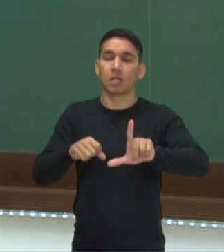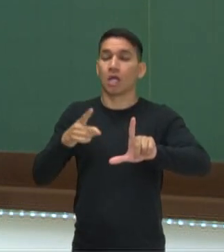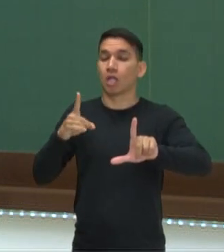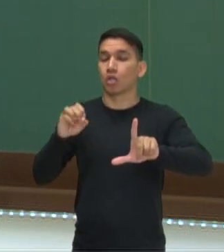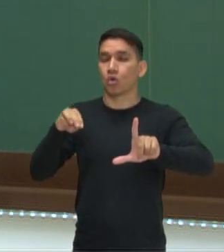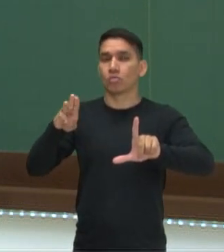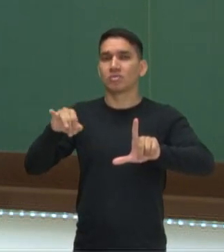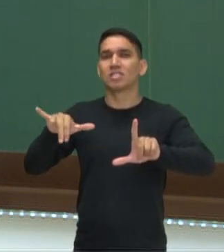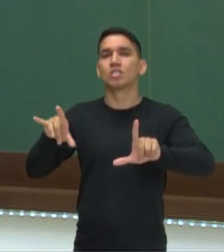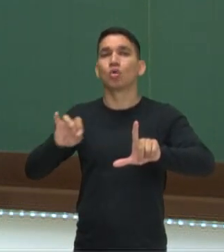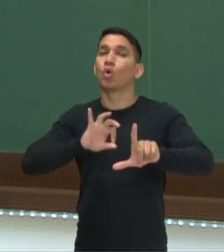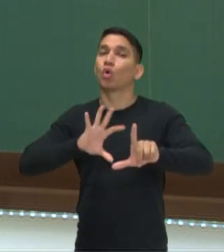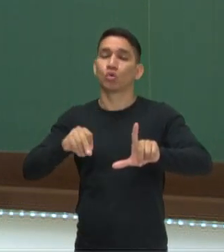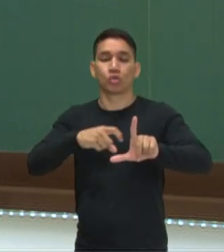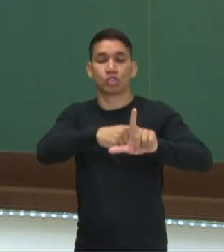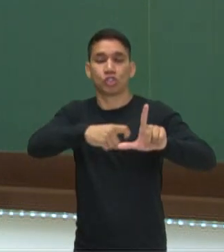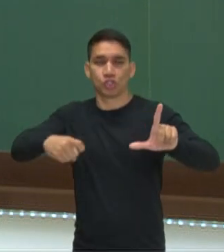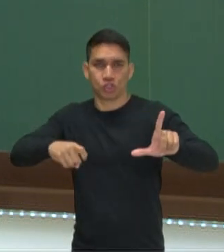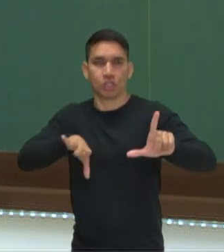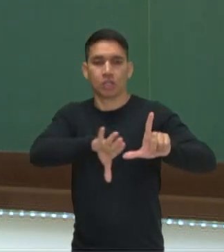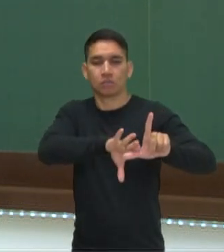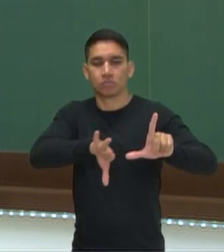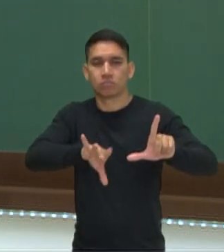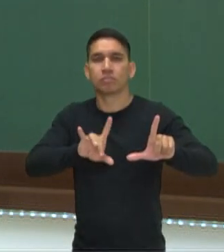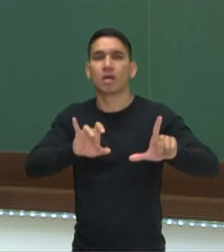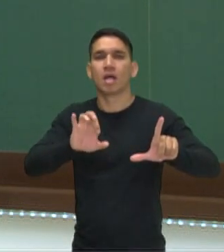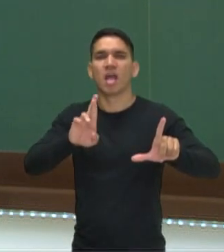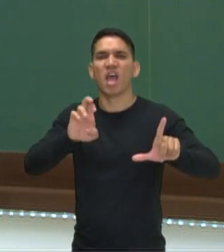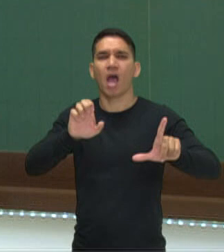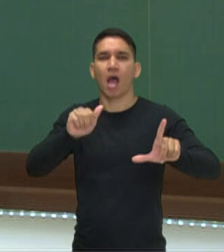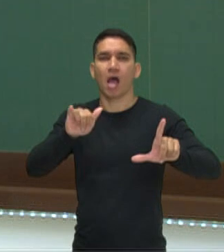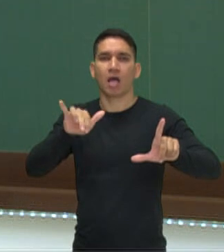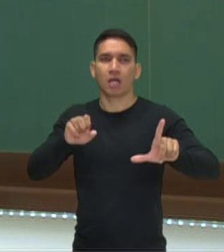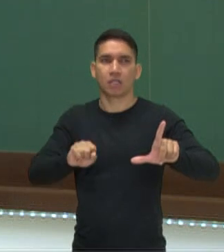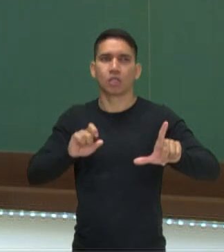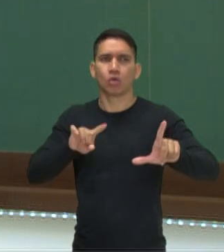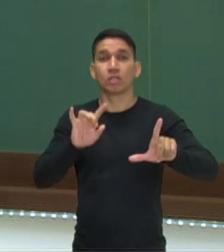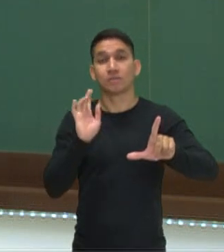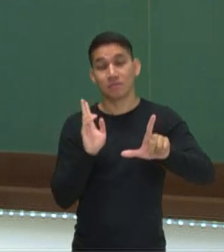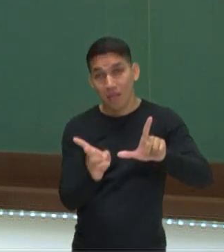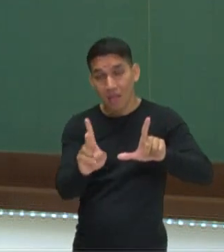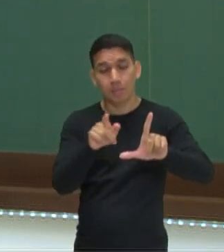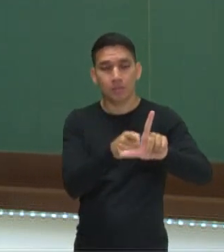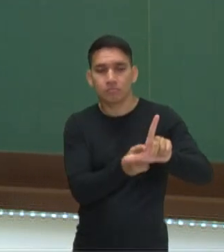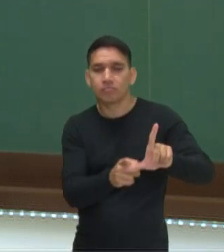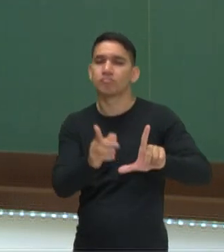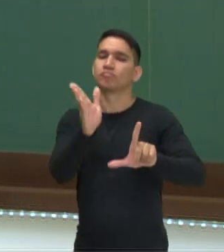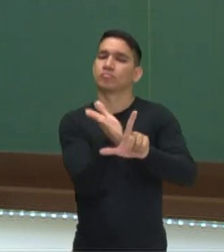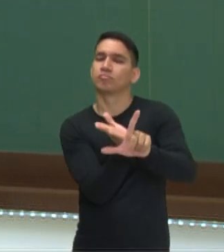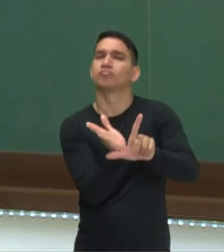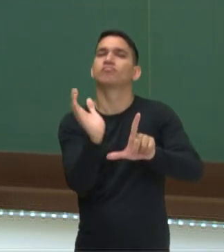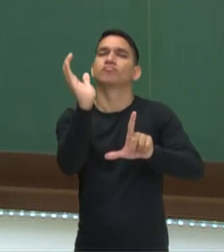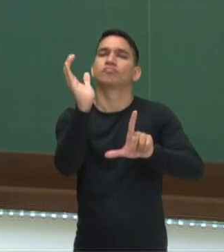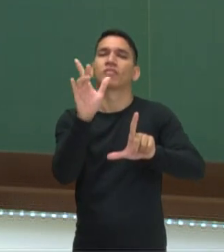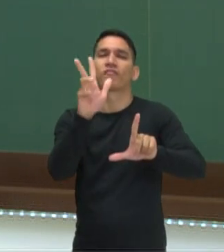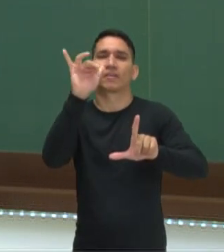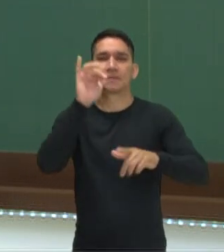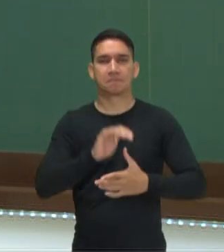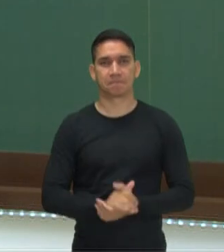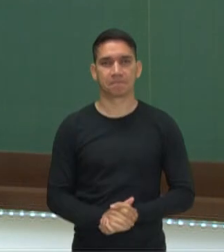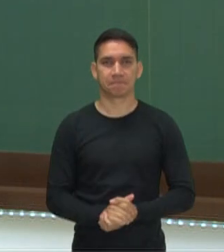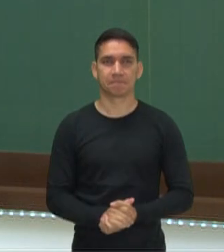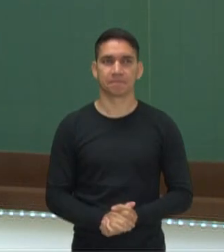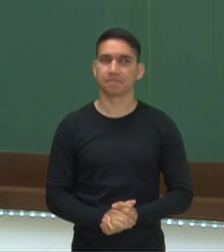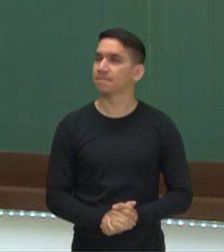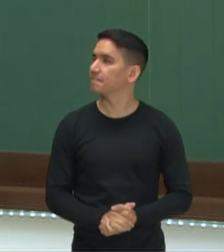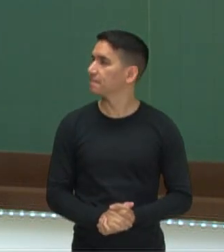imagem, apenas reais positivos. Notem que só vai para cima, vai pegar só Y positivo.